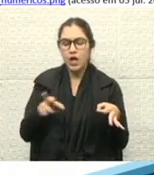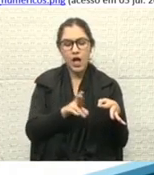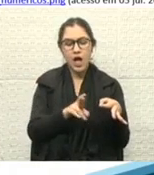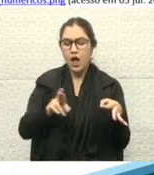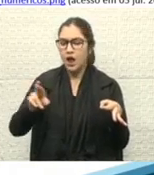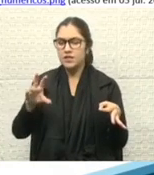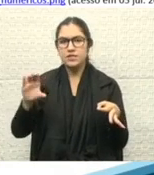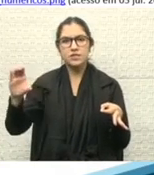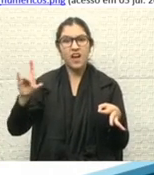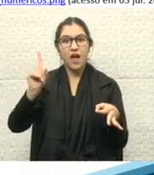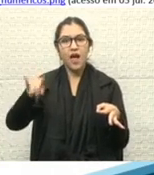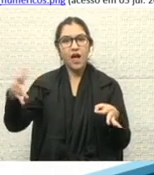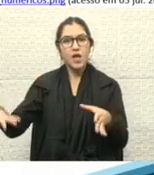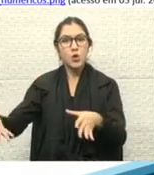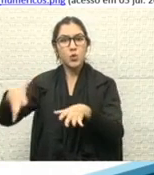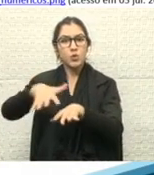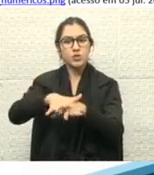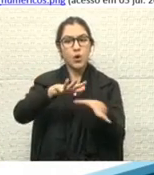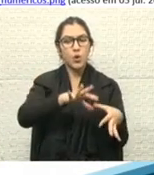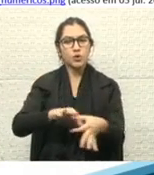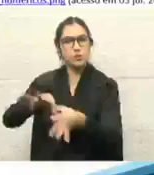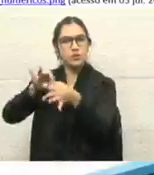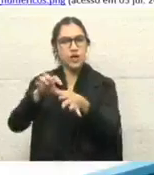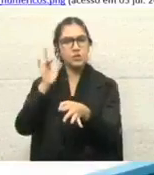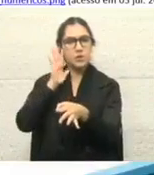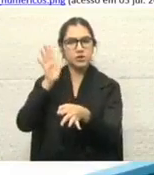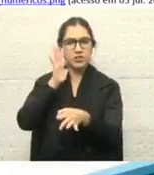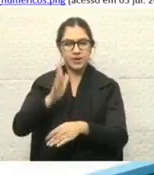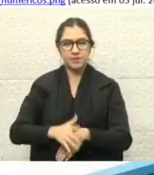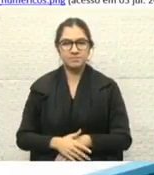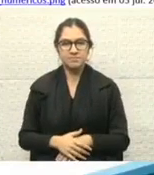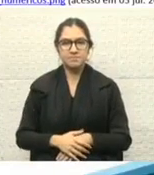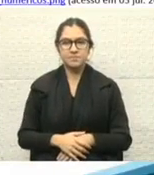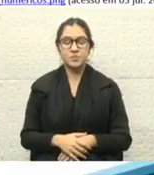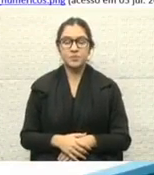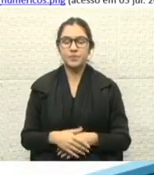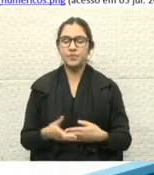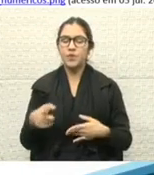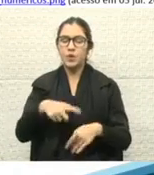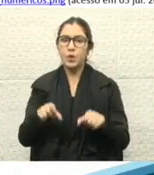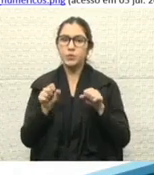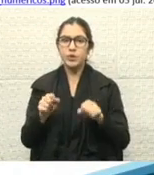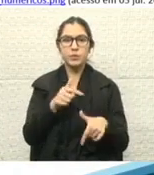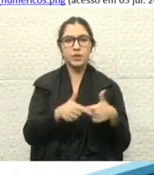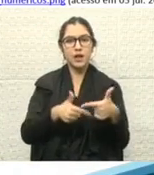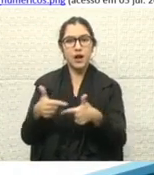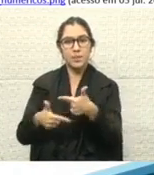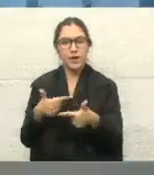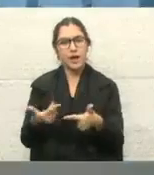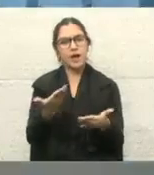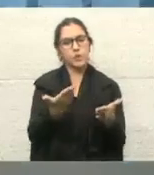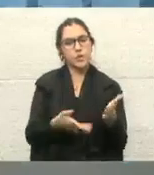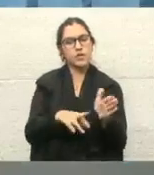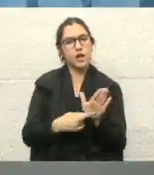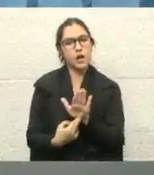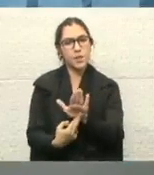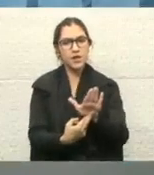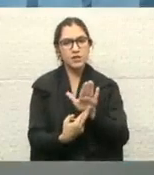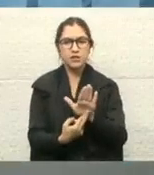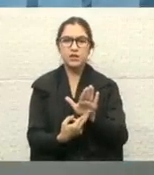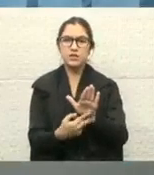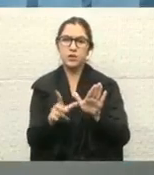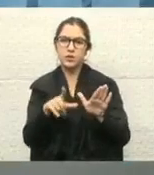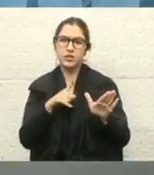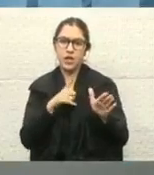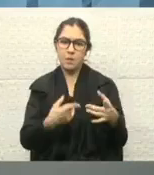C? A inclusão dessa unidade imaginária. E nós podemos trabalhar com essa representação enquanto